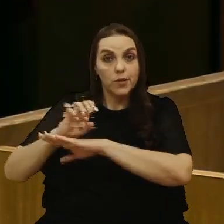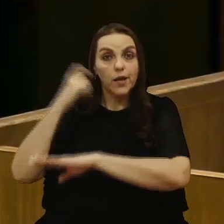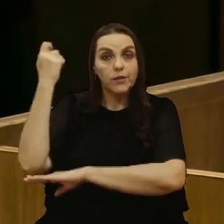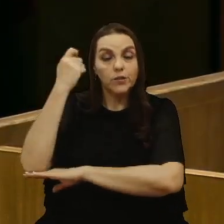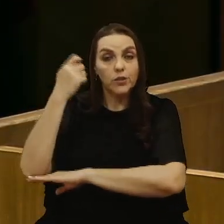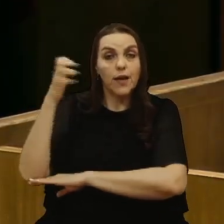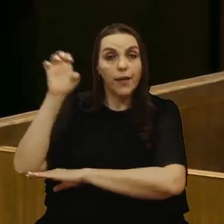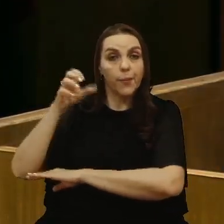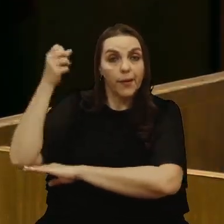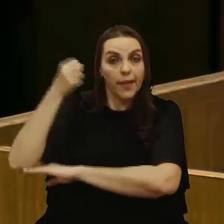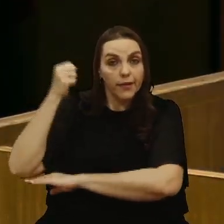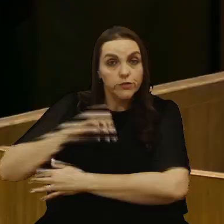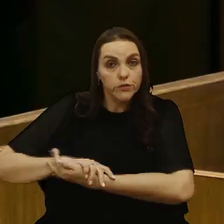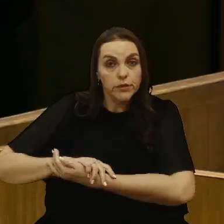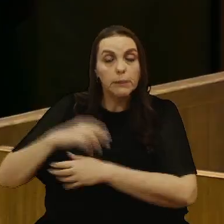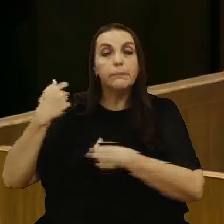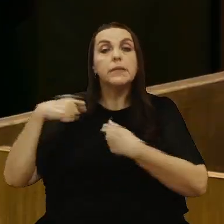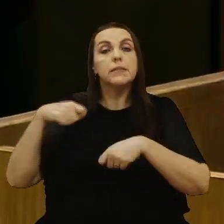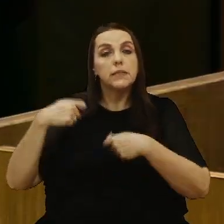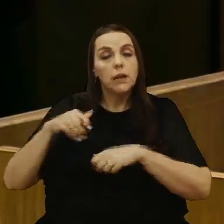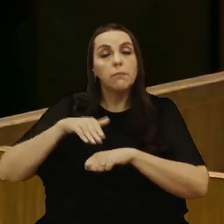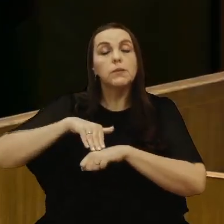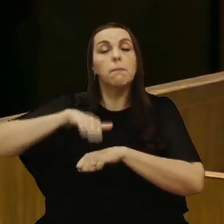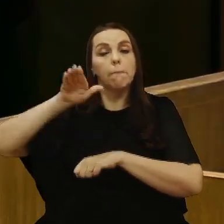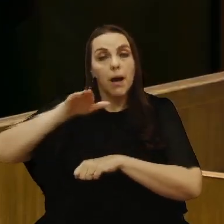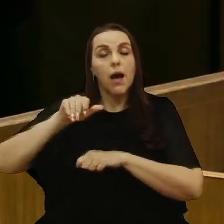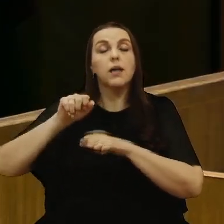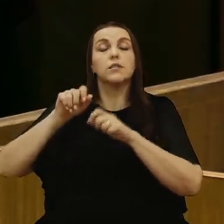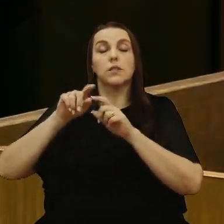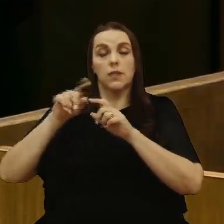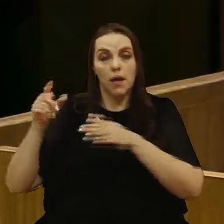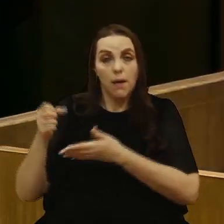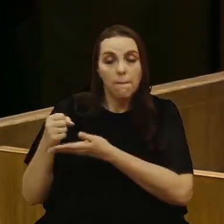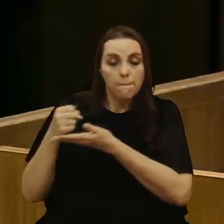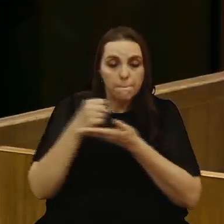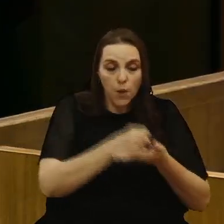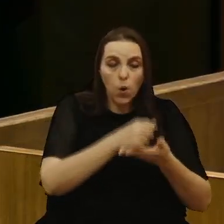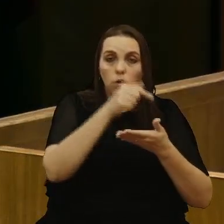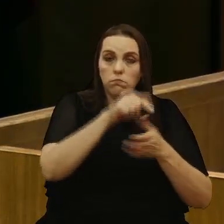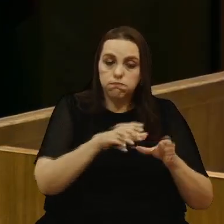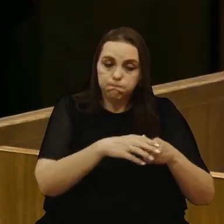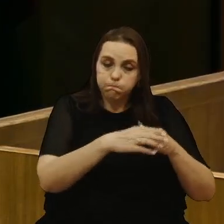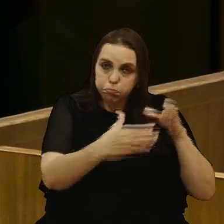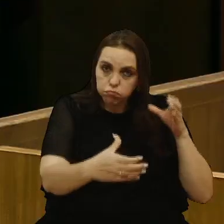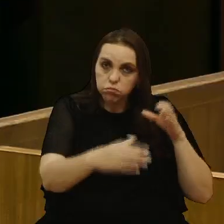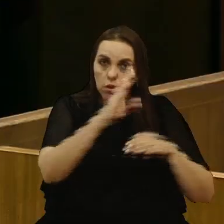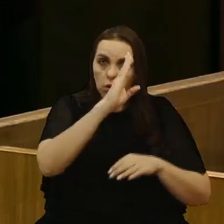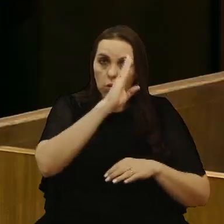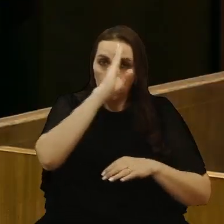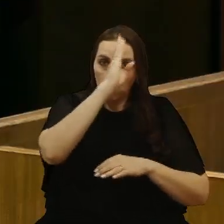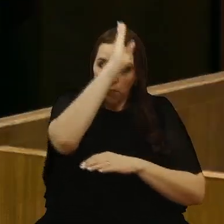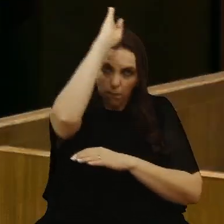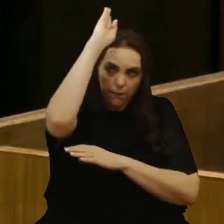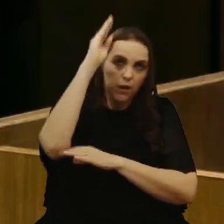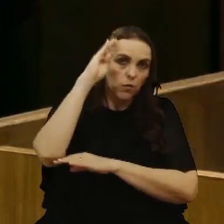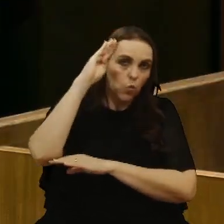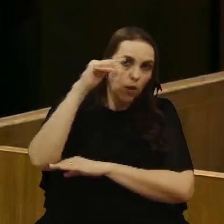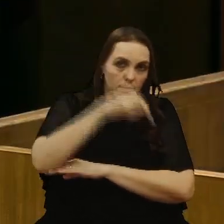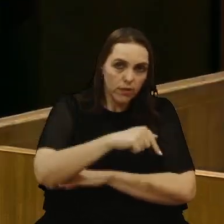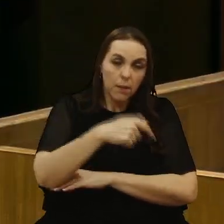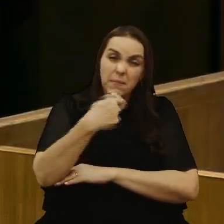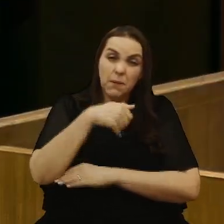Eduardo Leite. Nós precisamos de mais efetivo no quartel de bombeiros. Nós precisamos de,